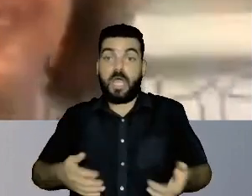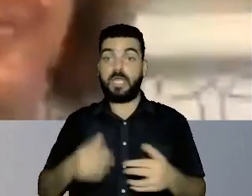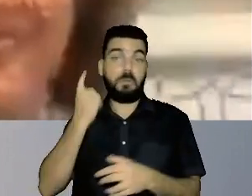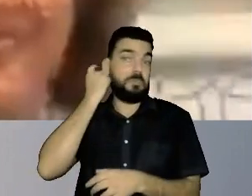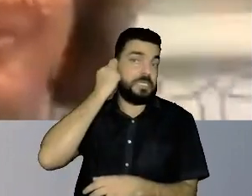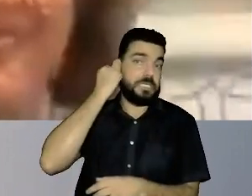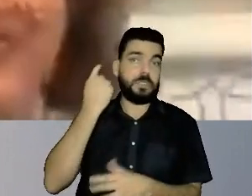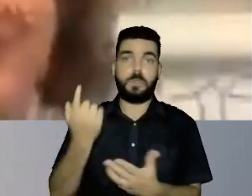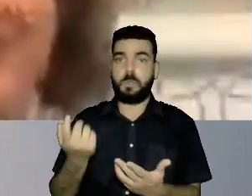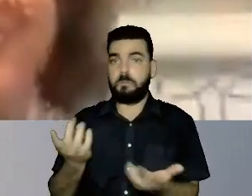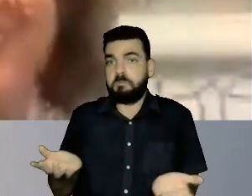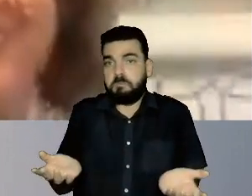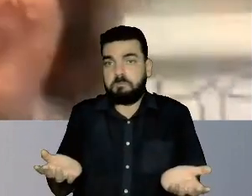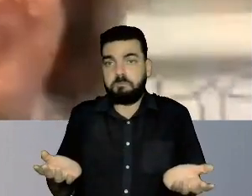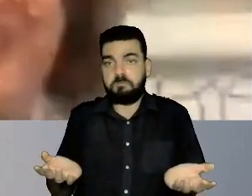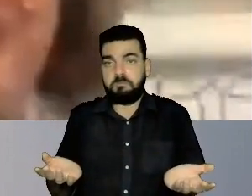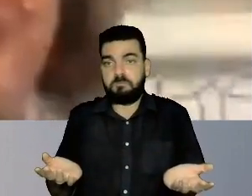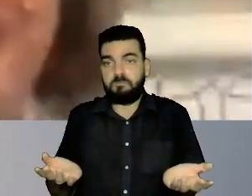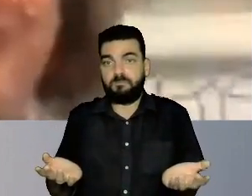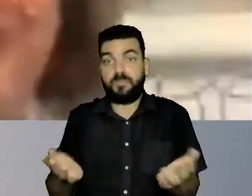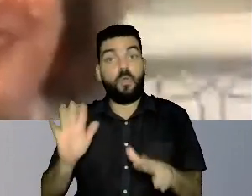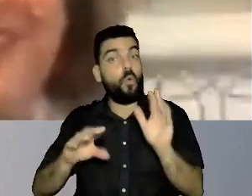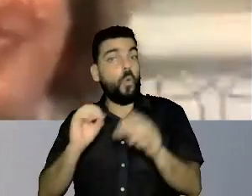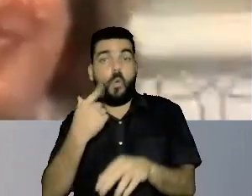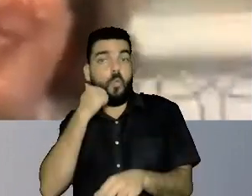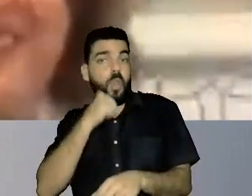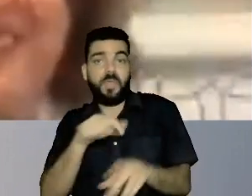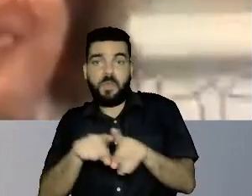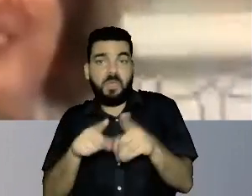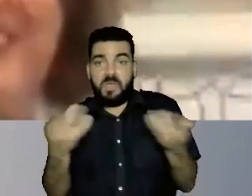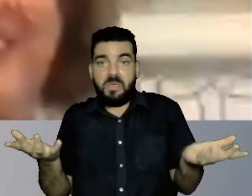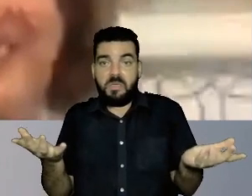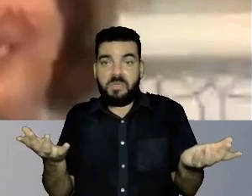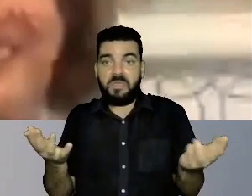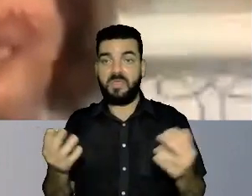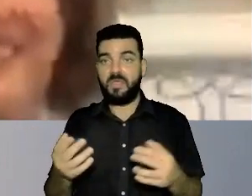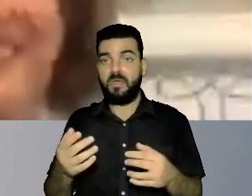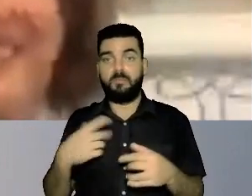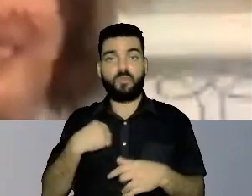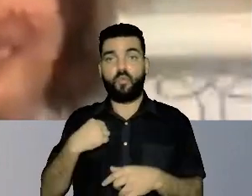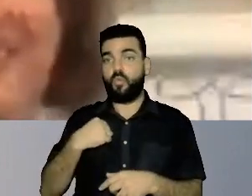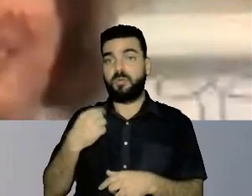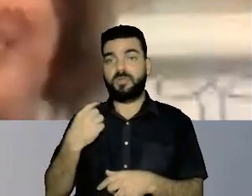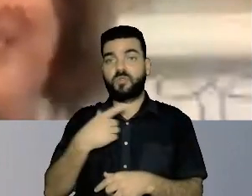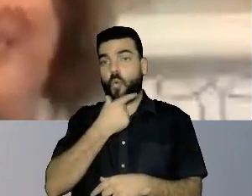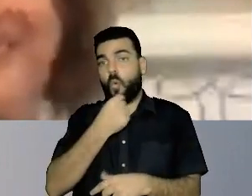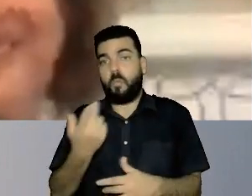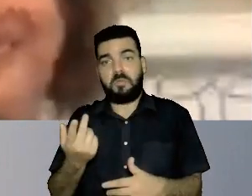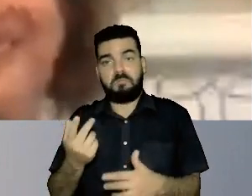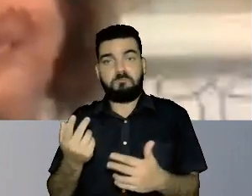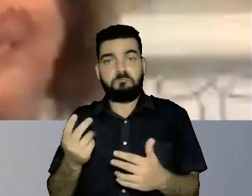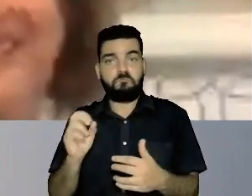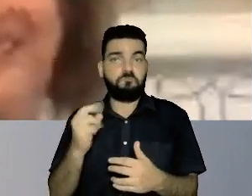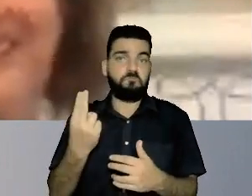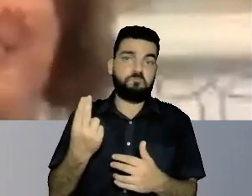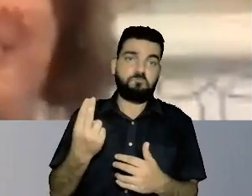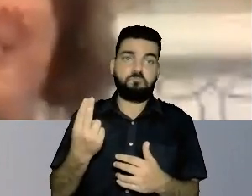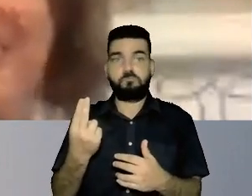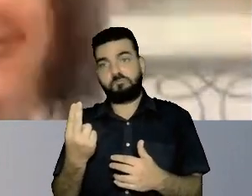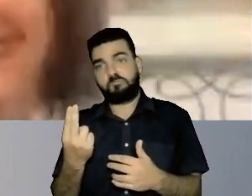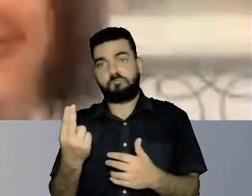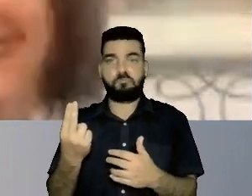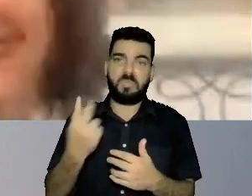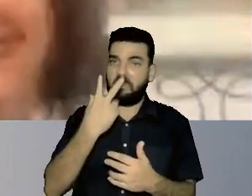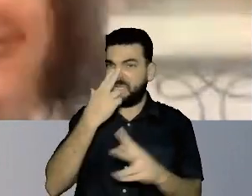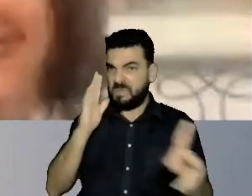os acessórios, inclusive os brincos, tem sido questionado. Eu vejo rapazes de saia, com brincos enormes,